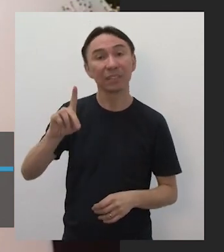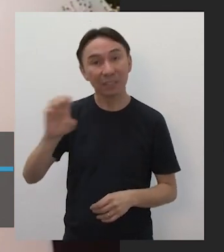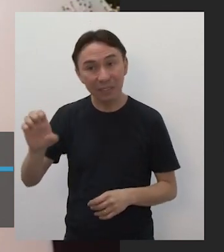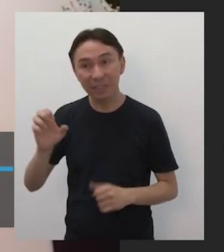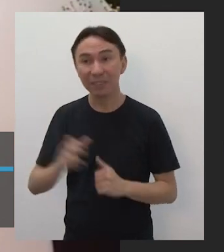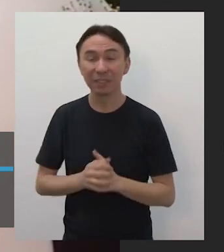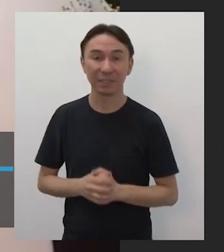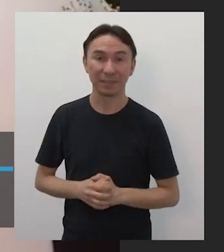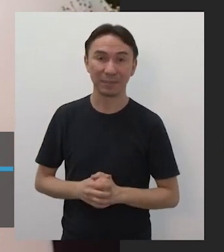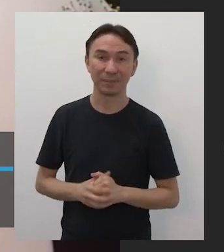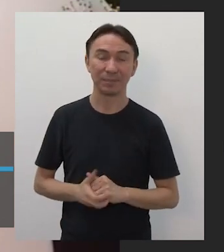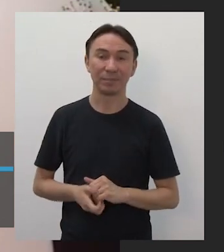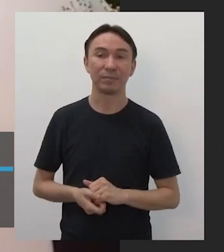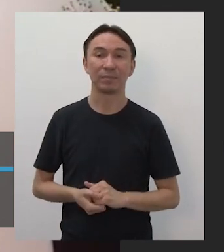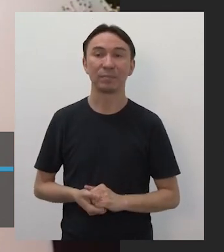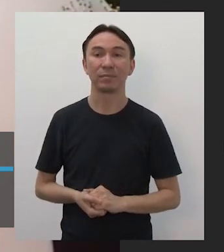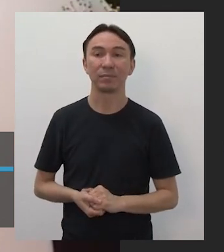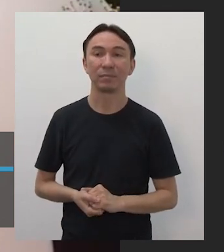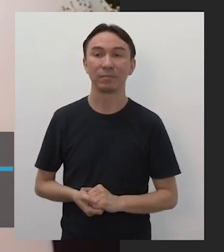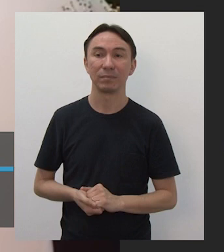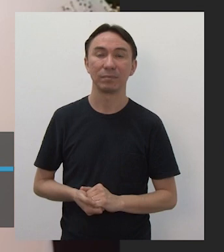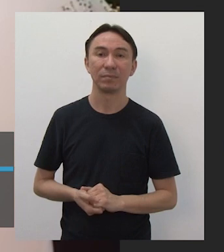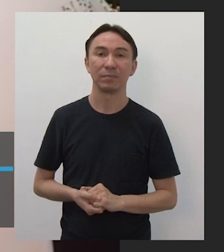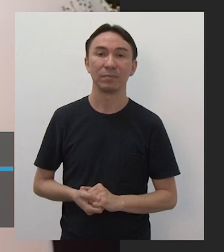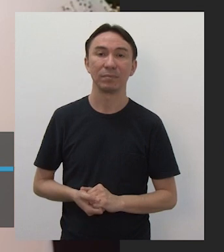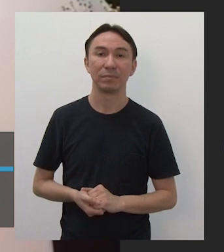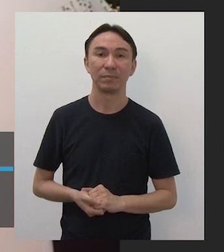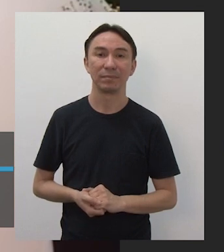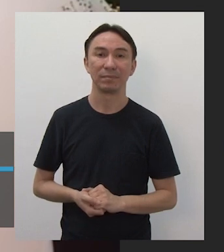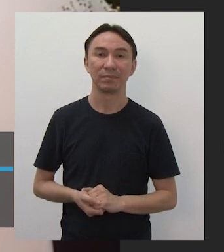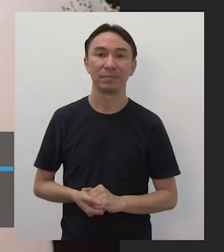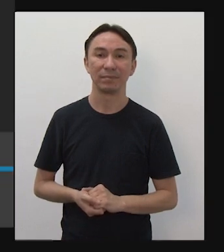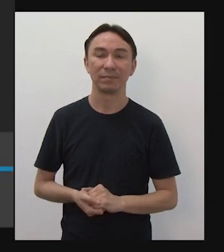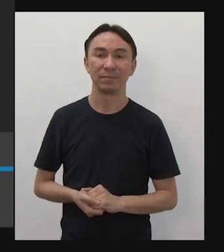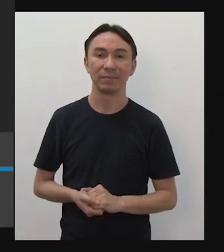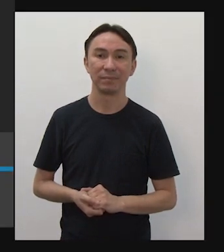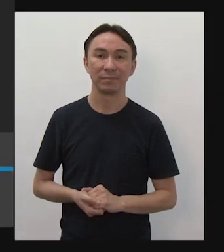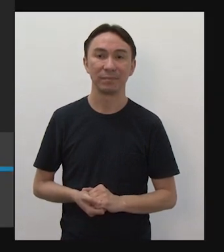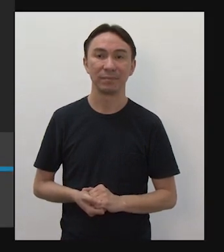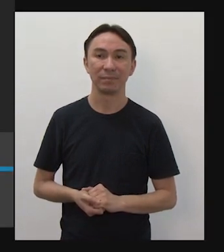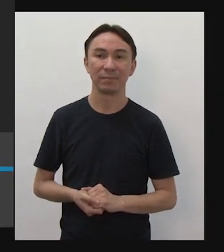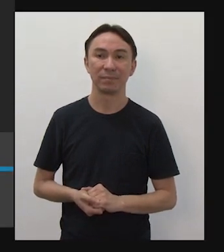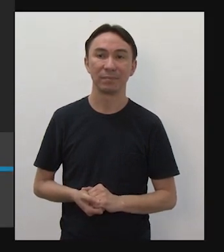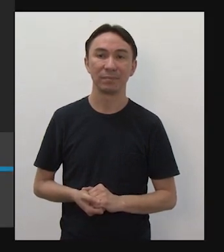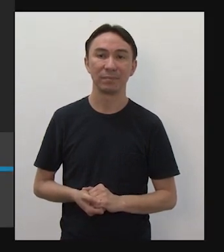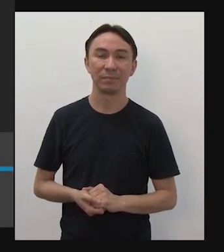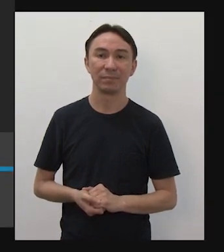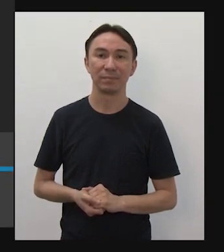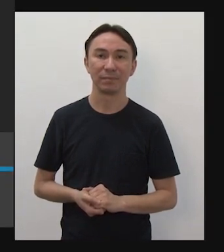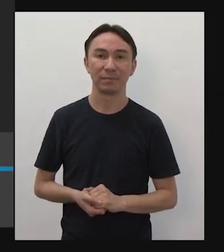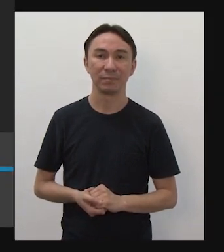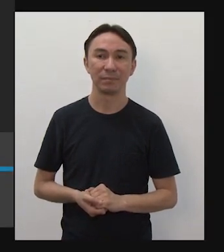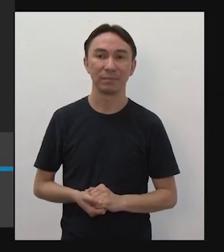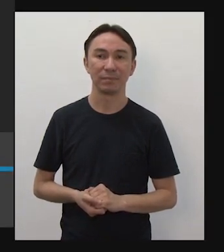trabalho no estado há 8 anos. Eu sou de anos.